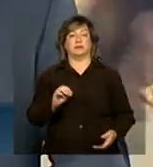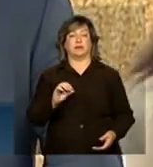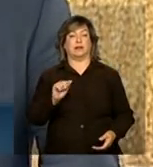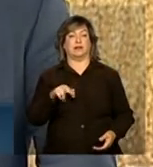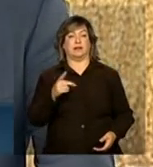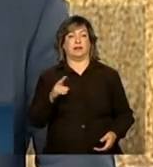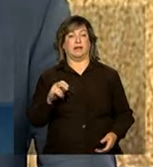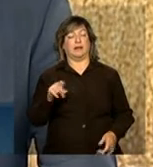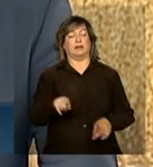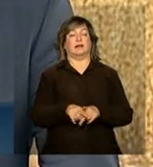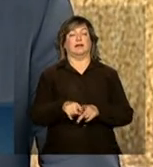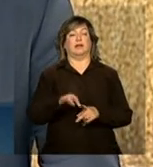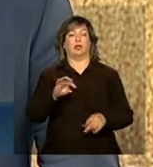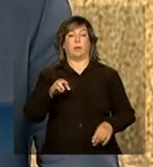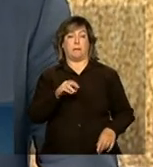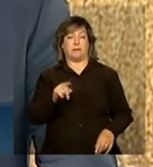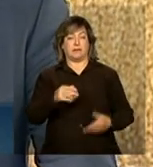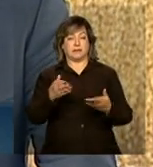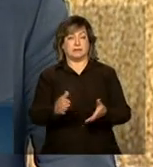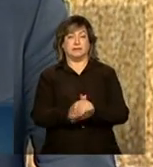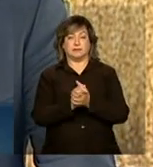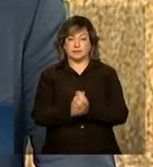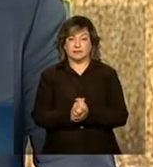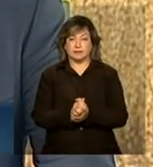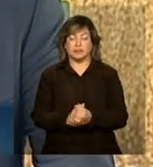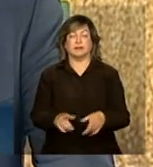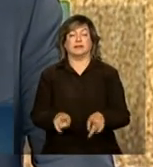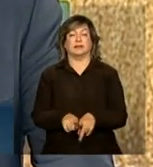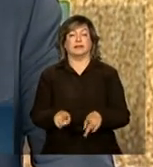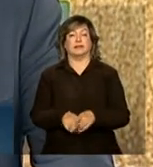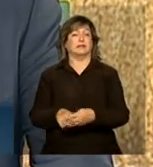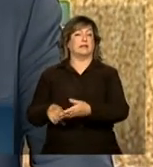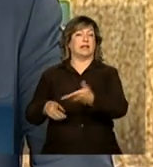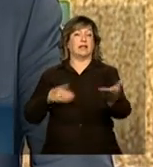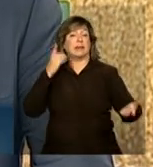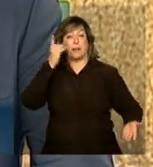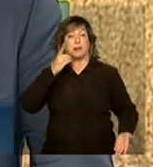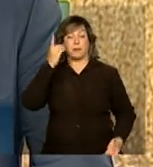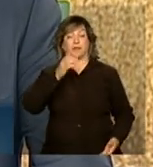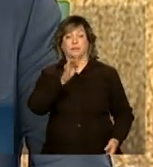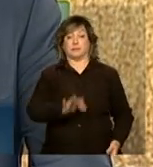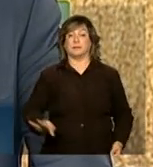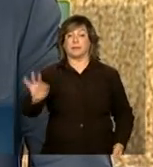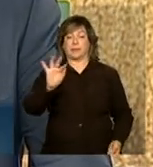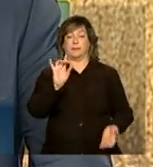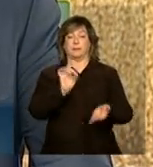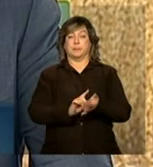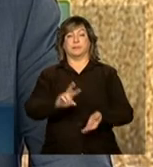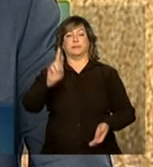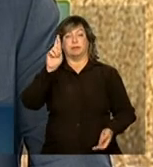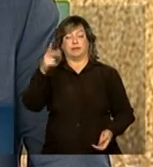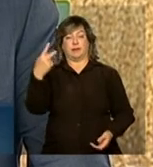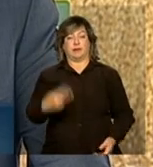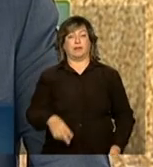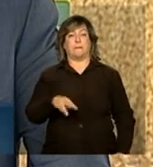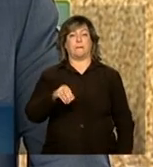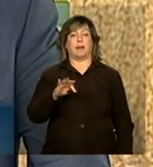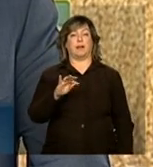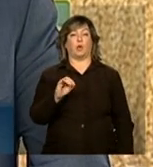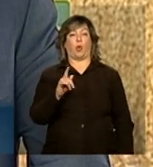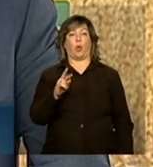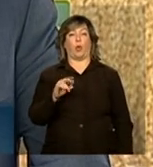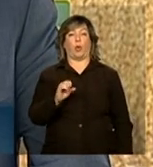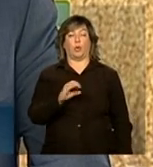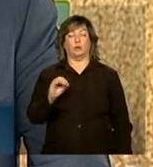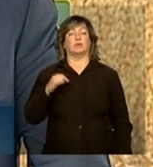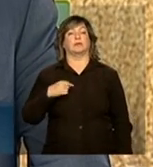Trauma, saudar aos senhores deputados federais, legítimos representantes de Mato Grosso, saudar